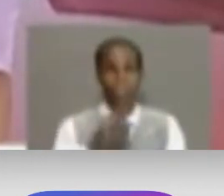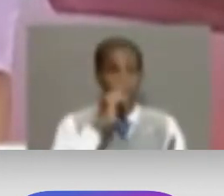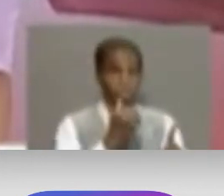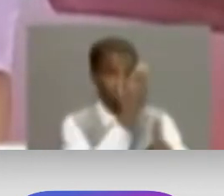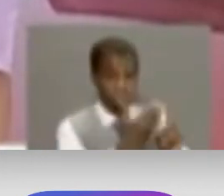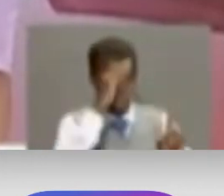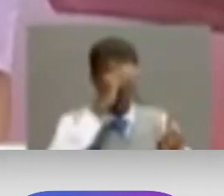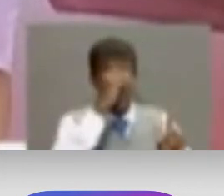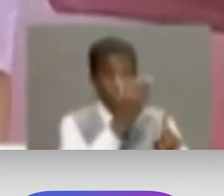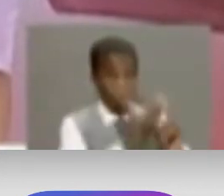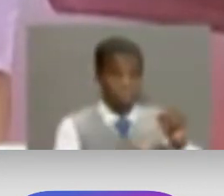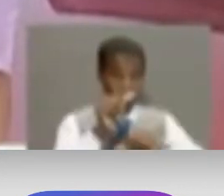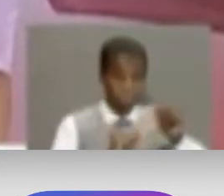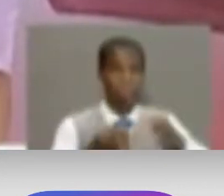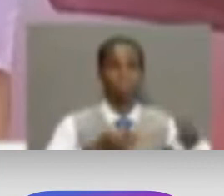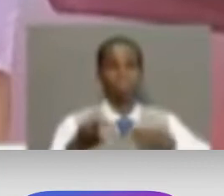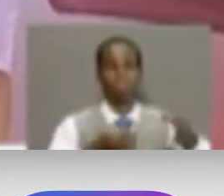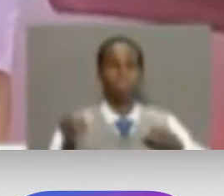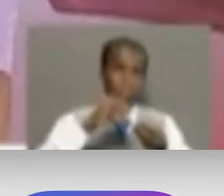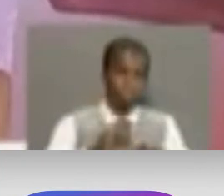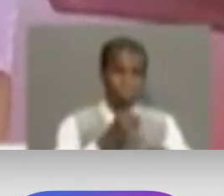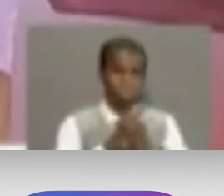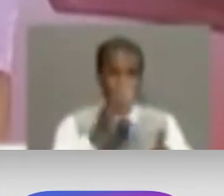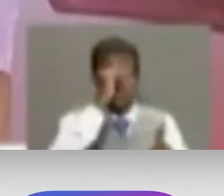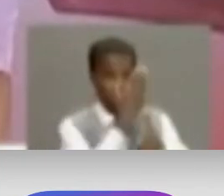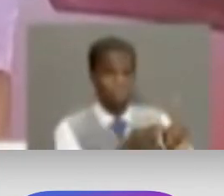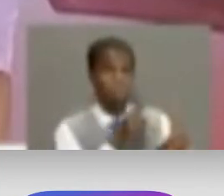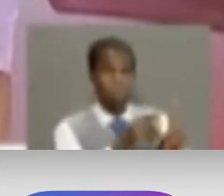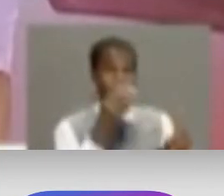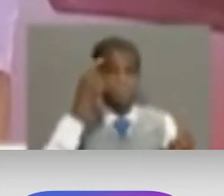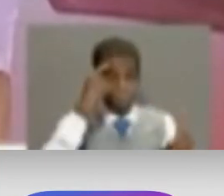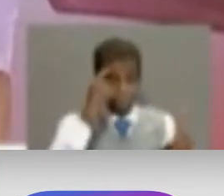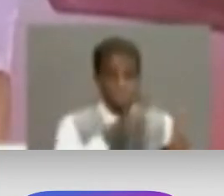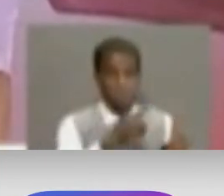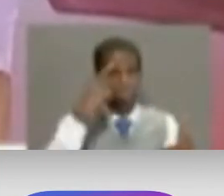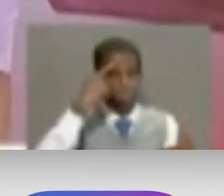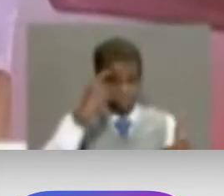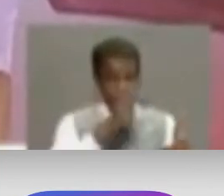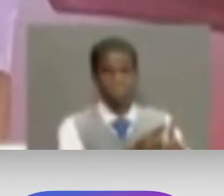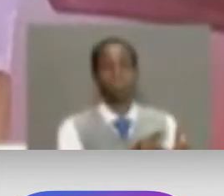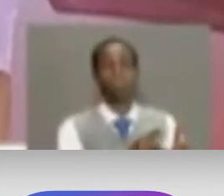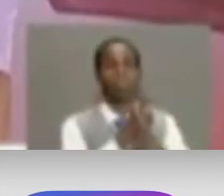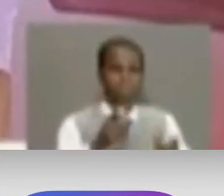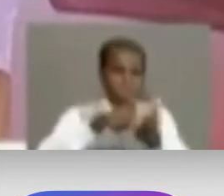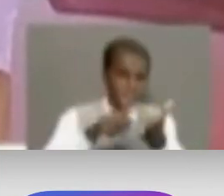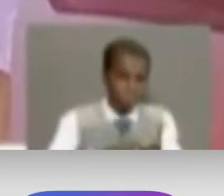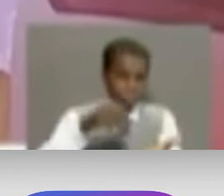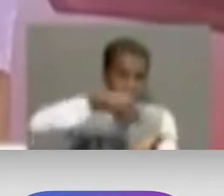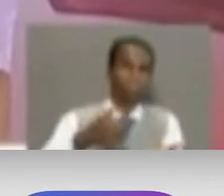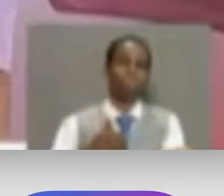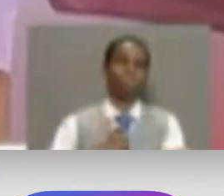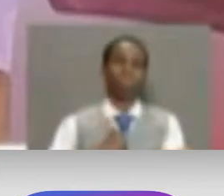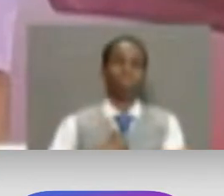em que o candidato em causa sabia que até o período em que ele disse em sede da Comissão Permanente que já tinha perdido